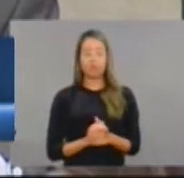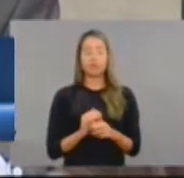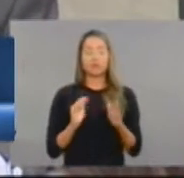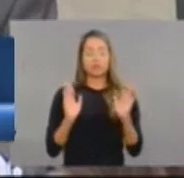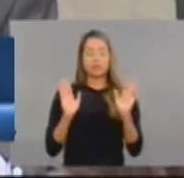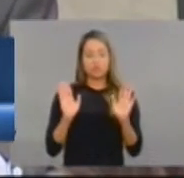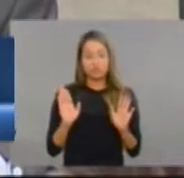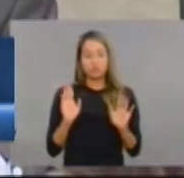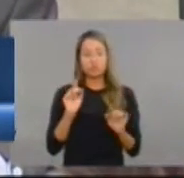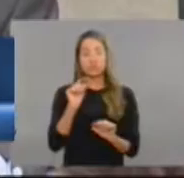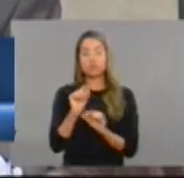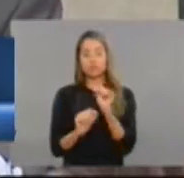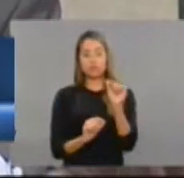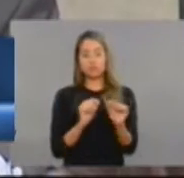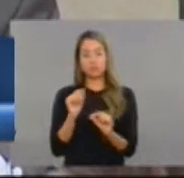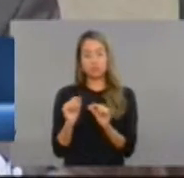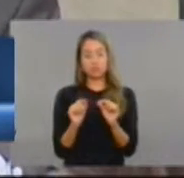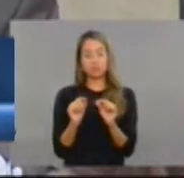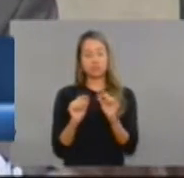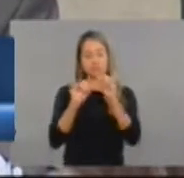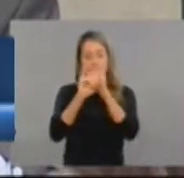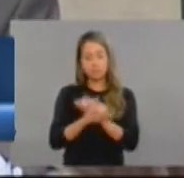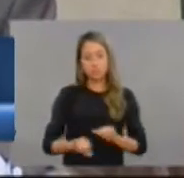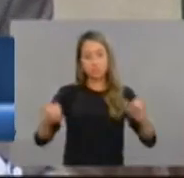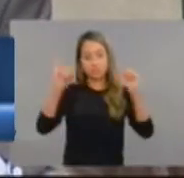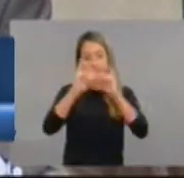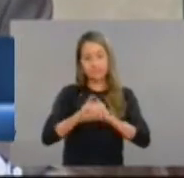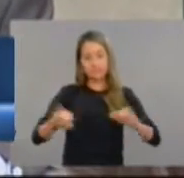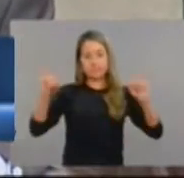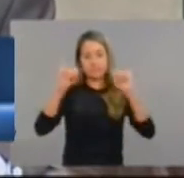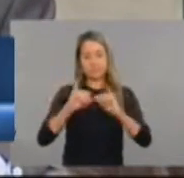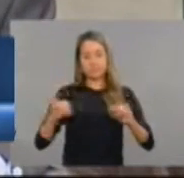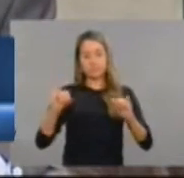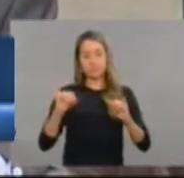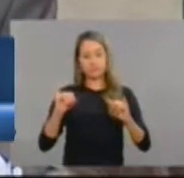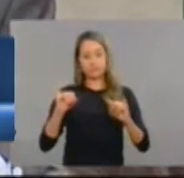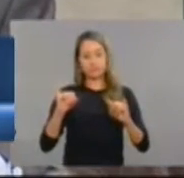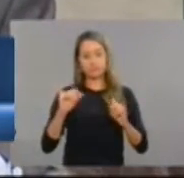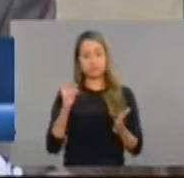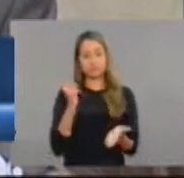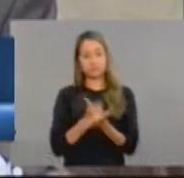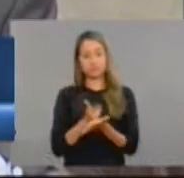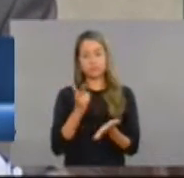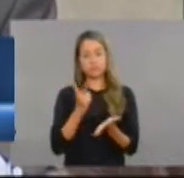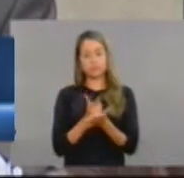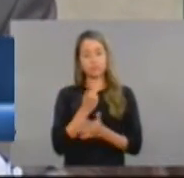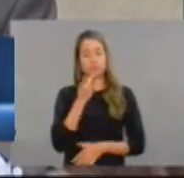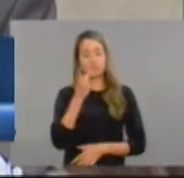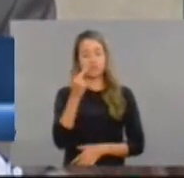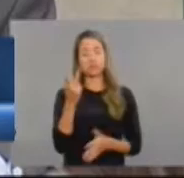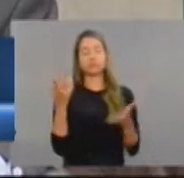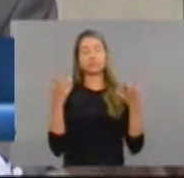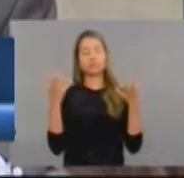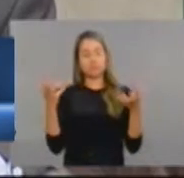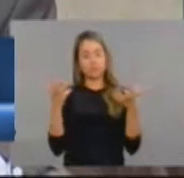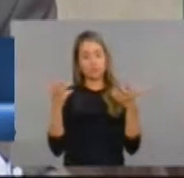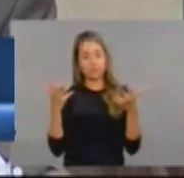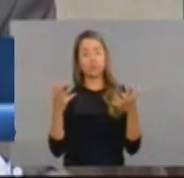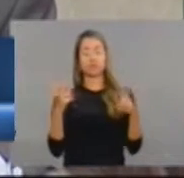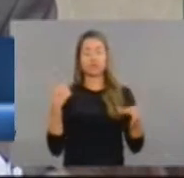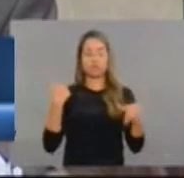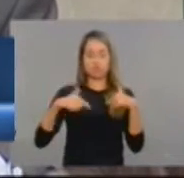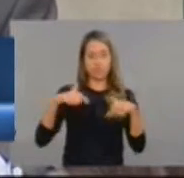mas sim publicizar e sempre e sempre dizem que querem estão